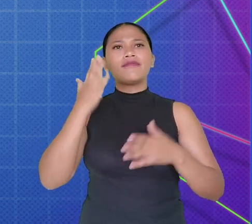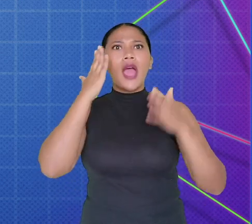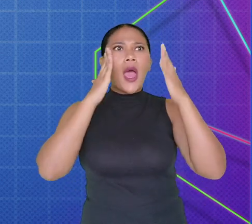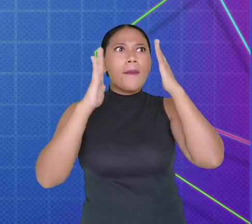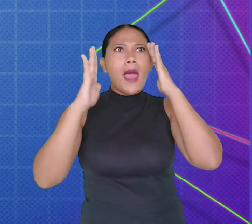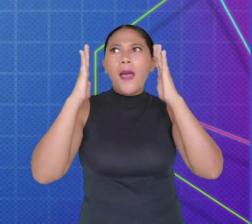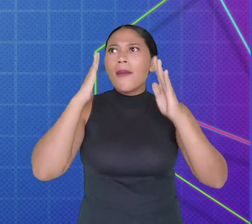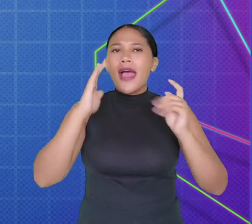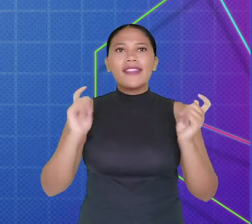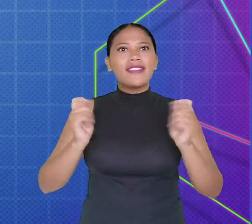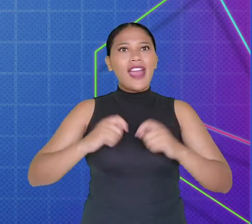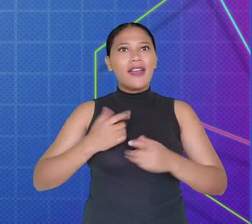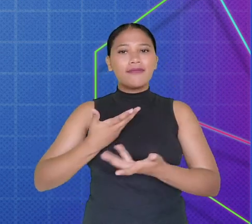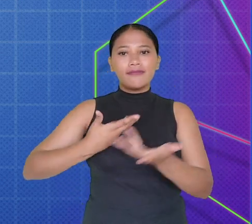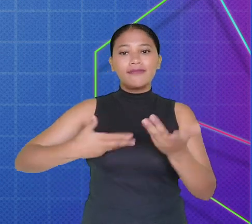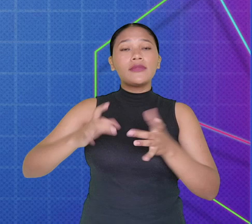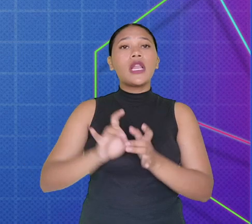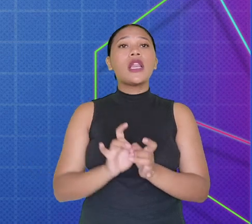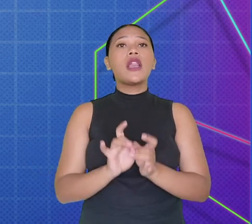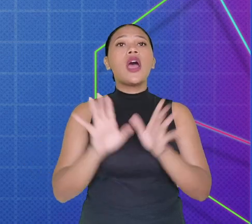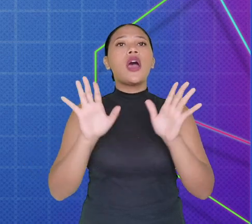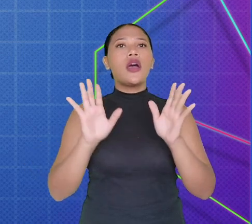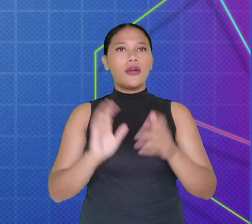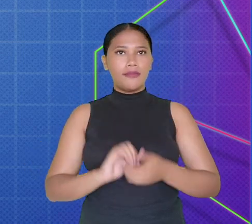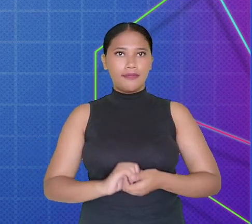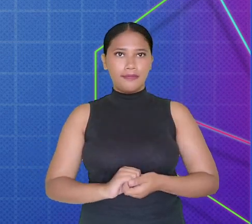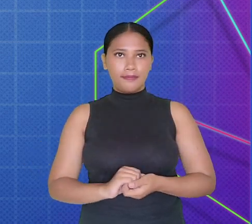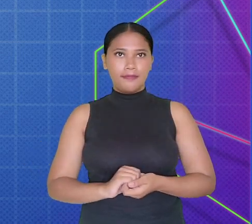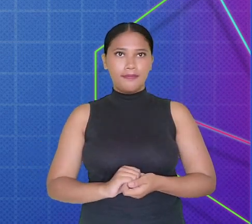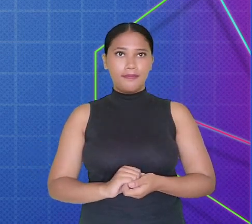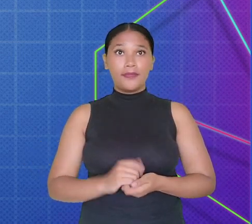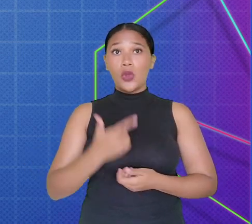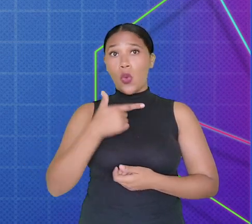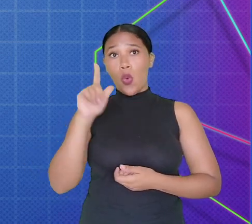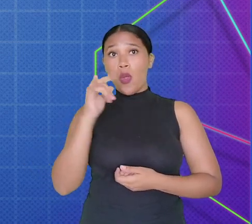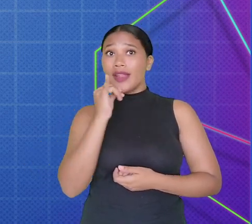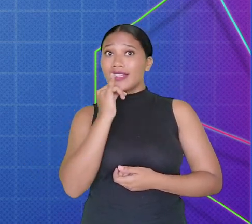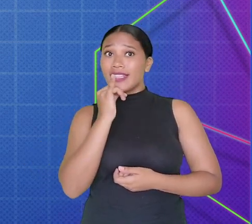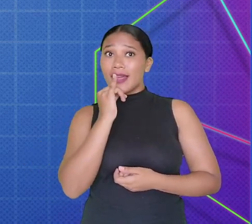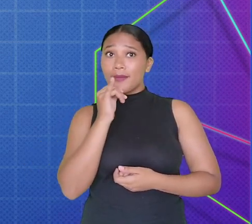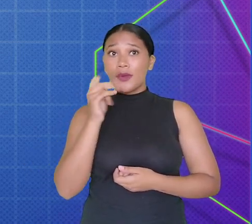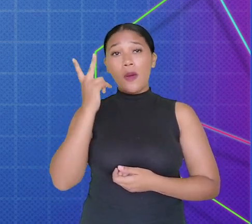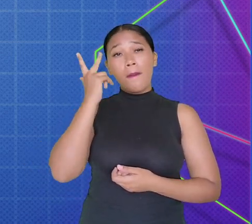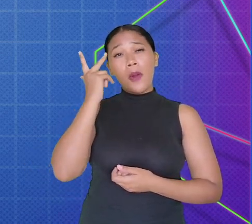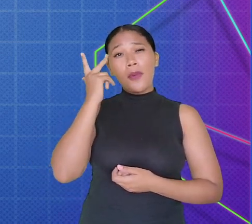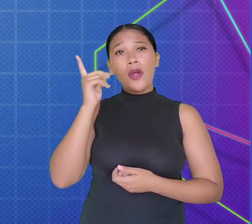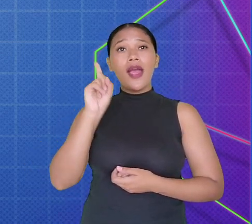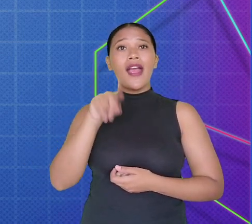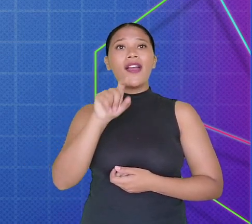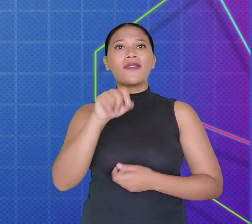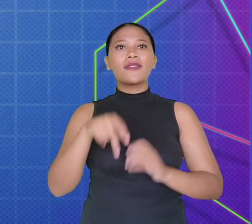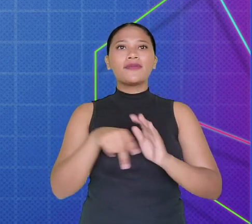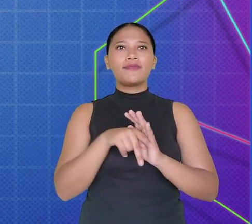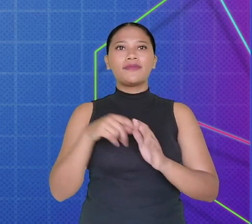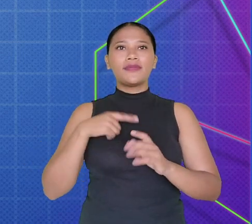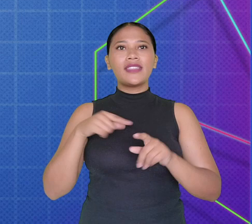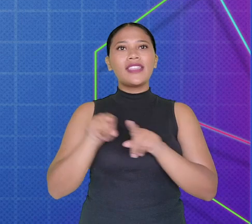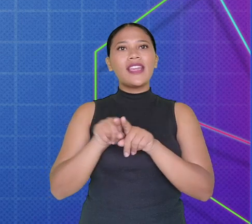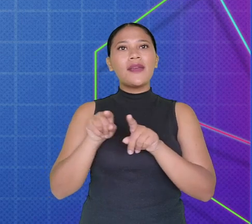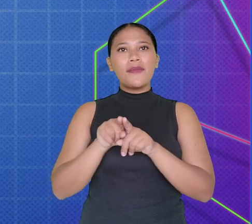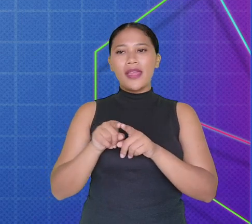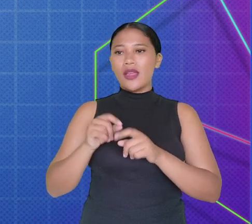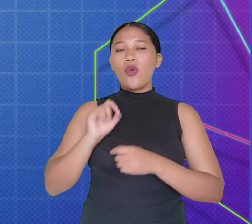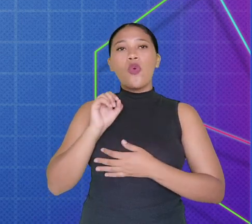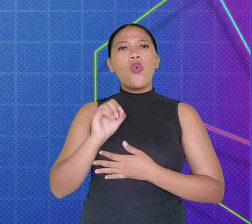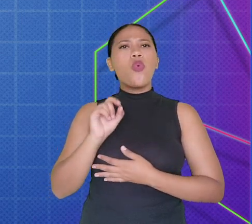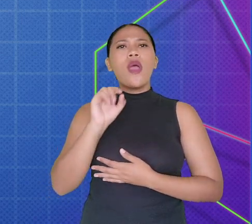o jogador pode explorar o mundo e interagir com ele de maneira livre e espontânea. Outro exemplo de interação orgânica pode ser o uso de